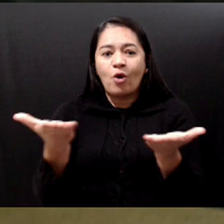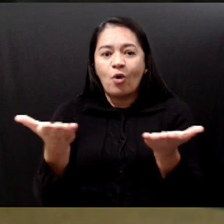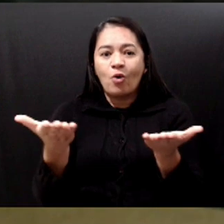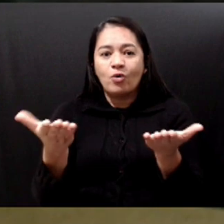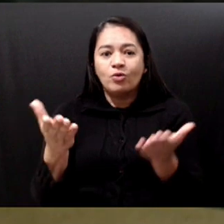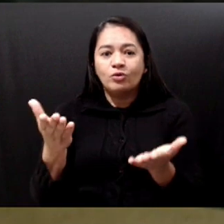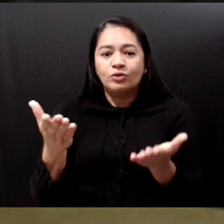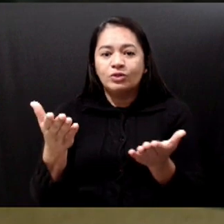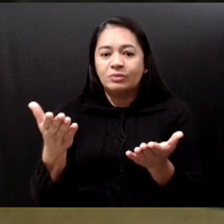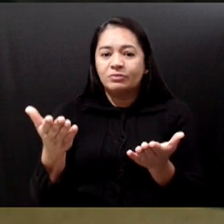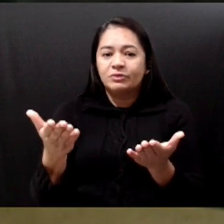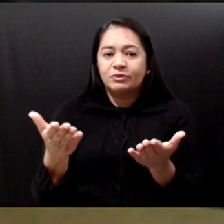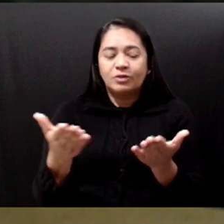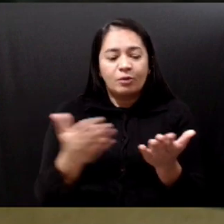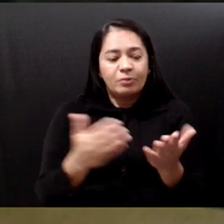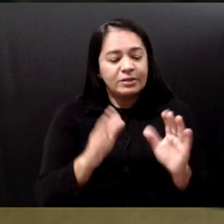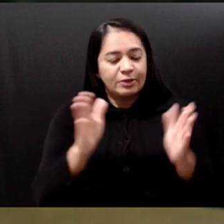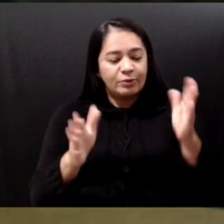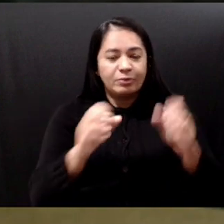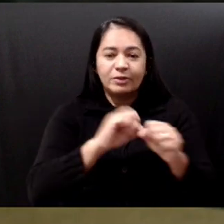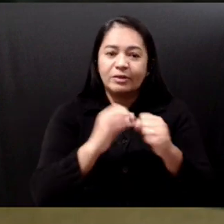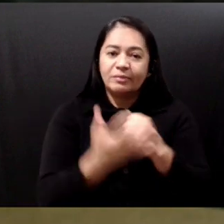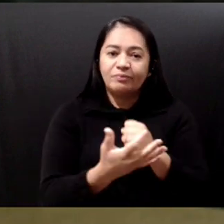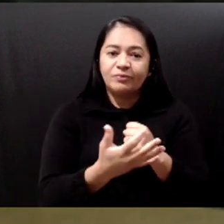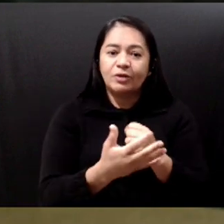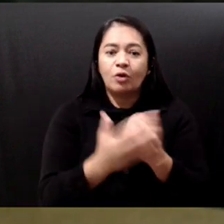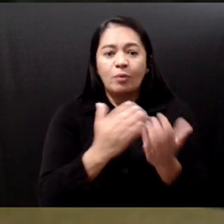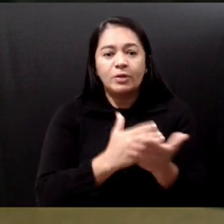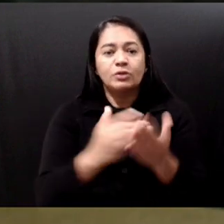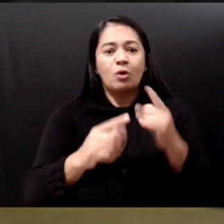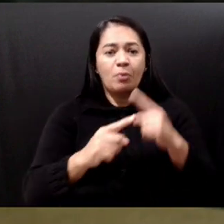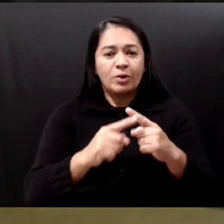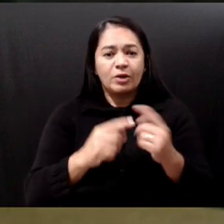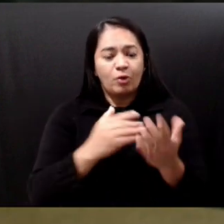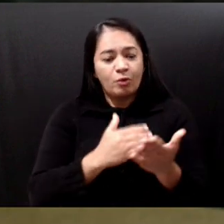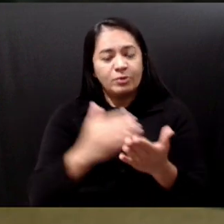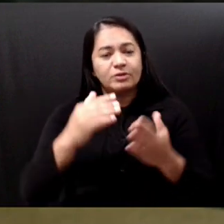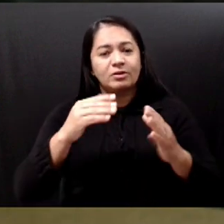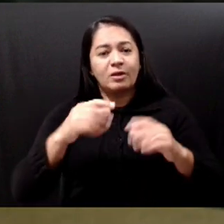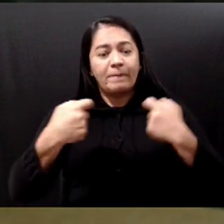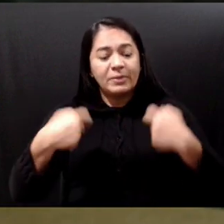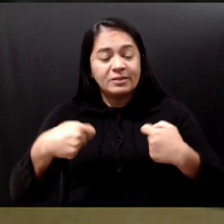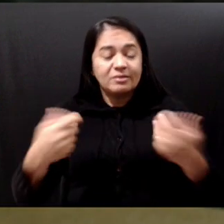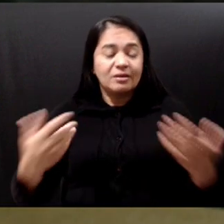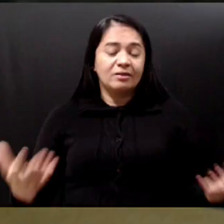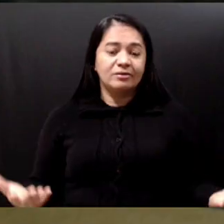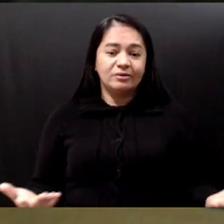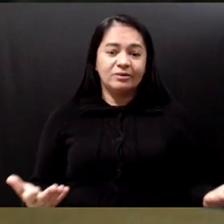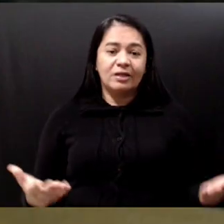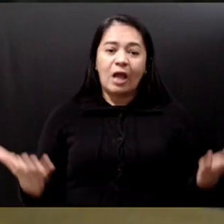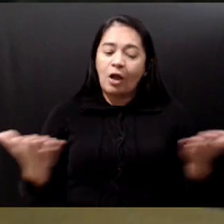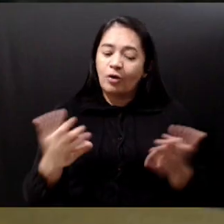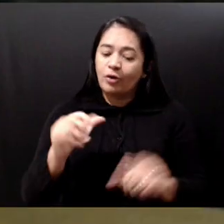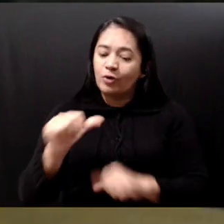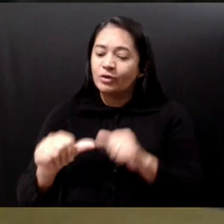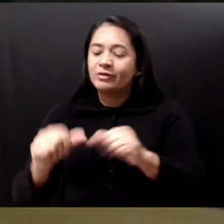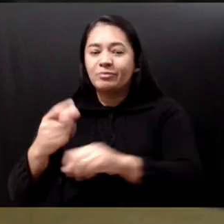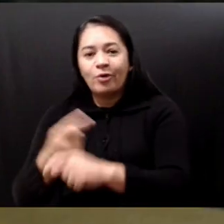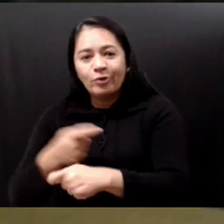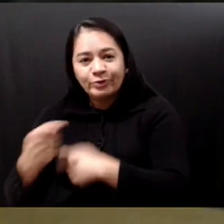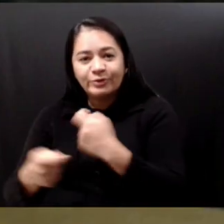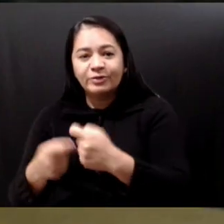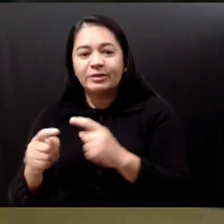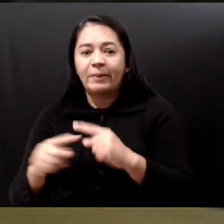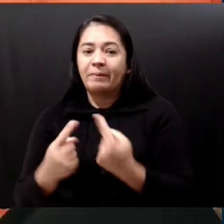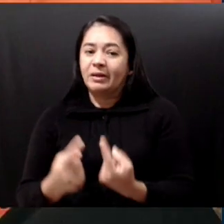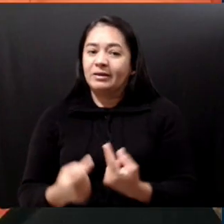viraram empreendedores, sim, mas foi por conta de uma necessidade. Agora, se não se tem um